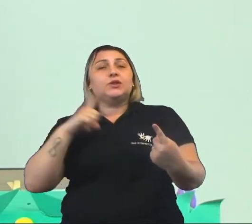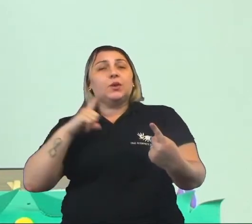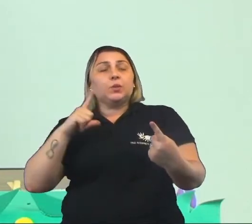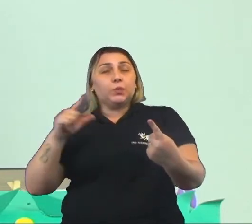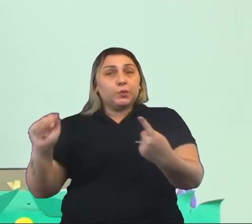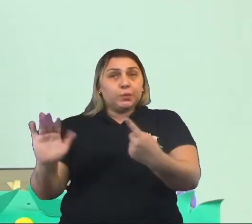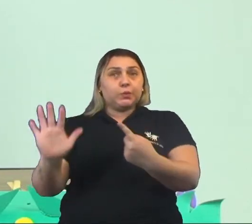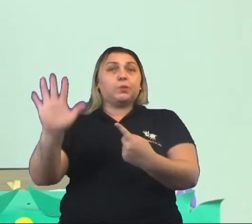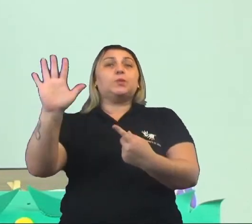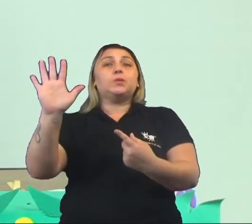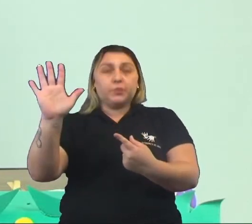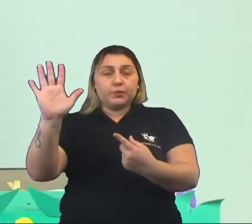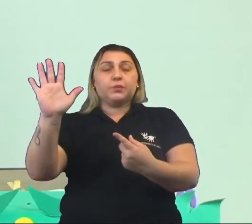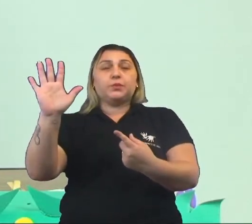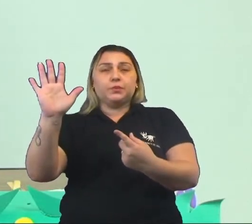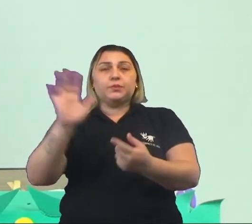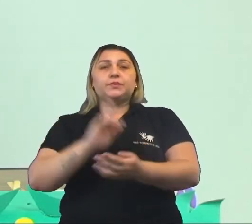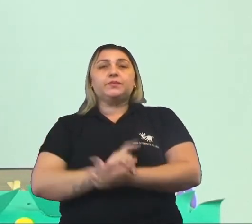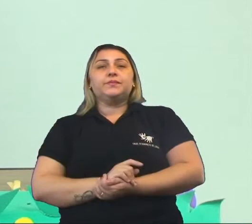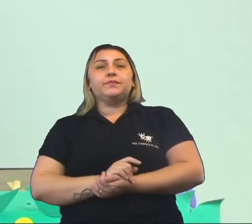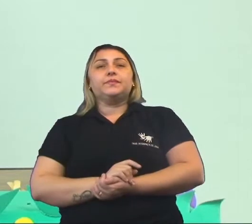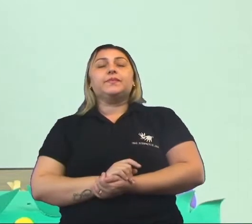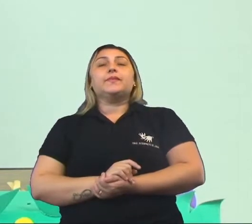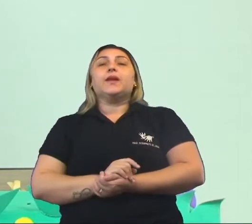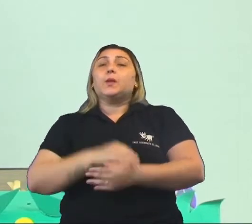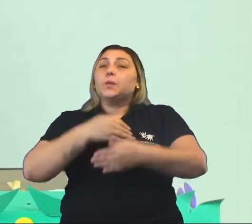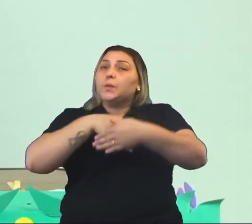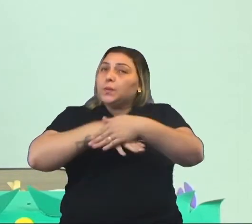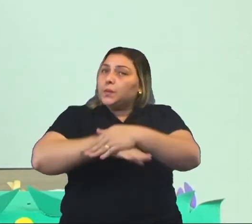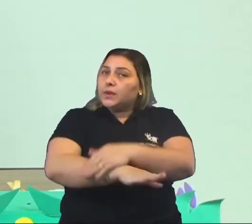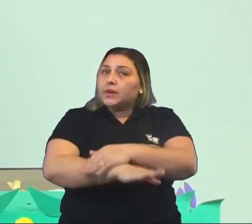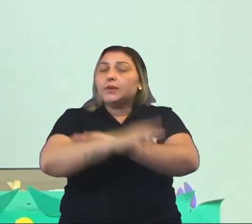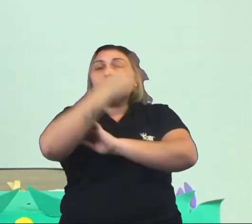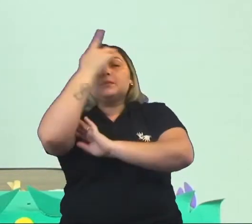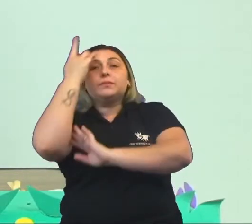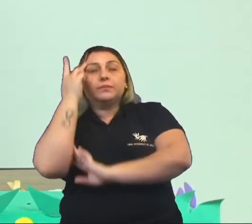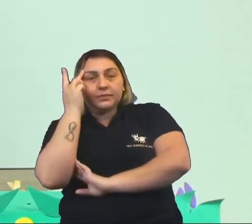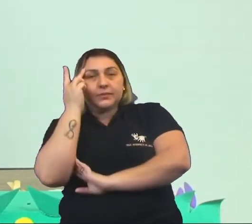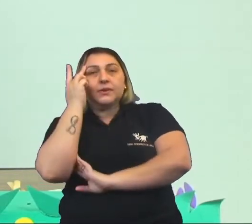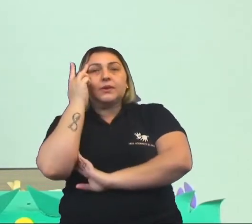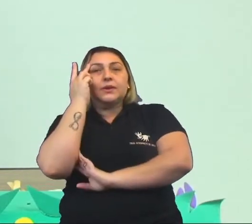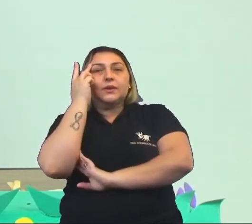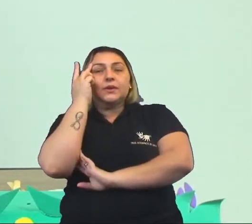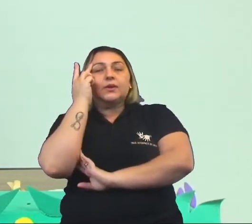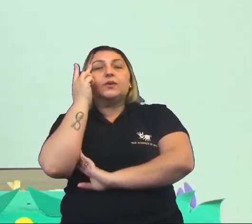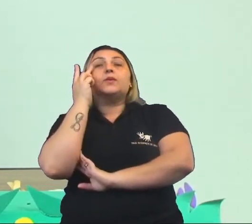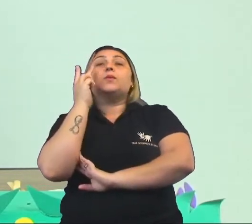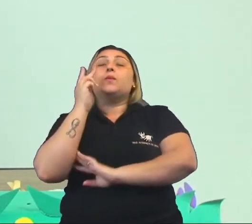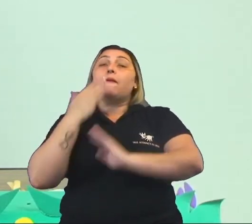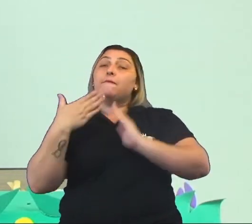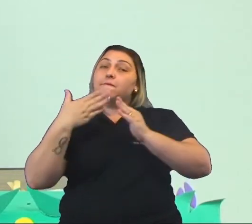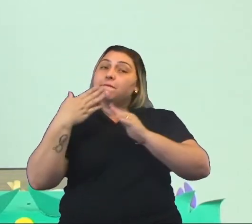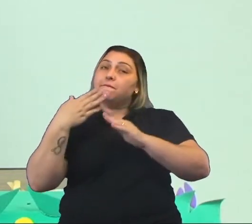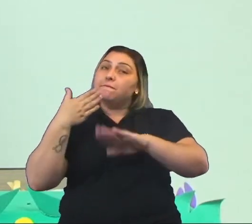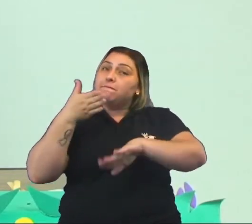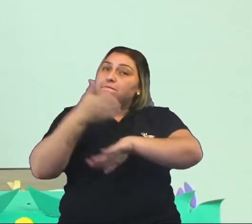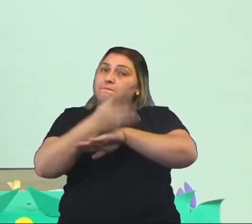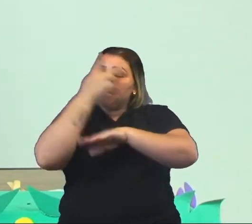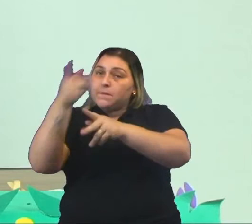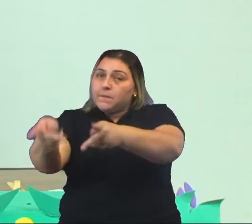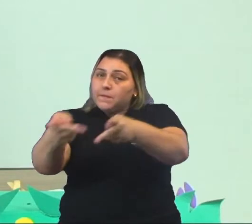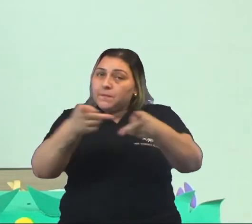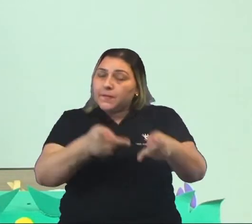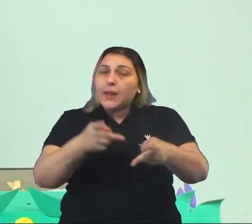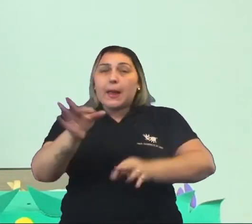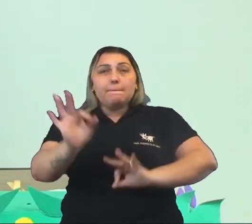alto custo. Então ele era reservado, as pessoas guardavam para quando chegasse uma visita em sua casa e